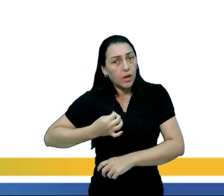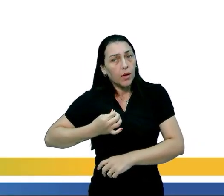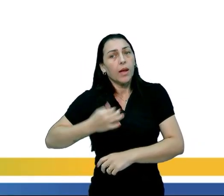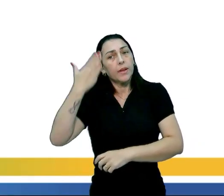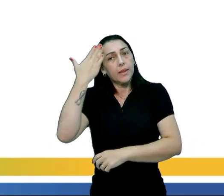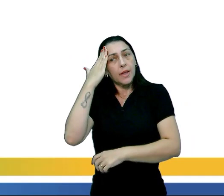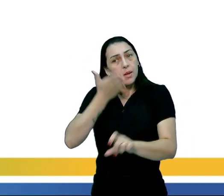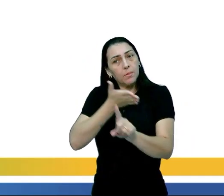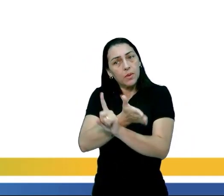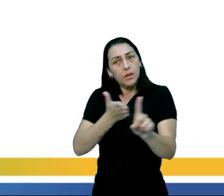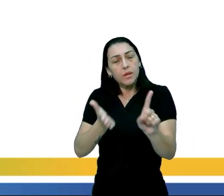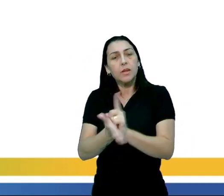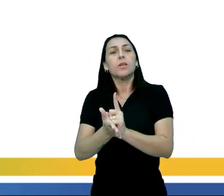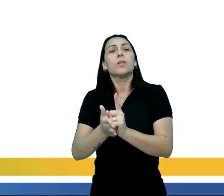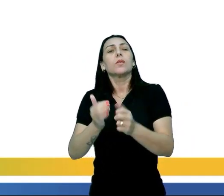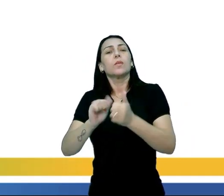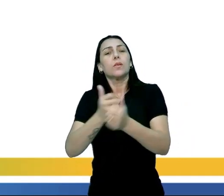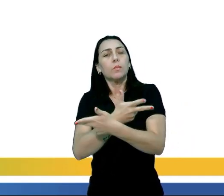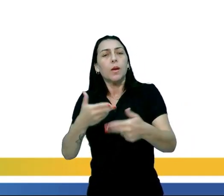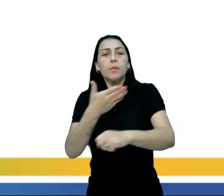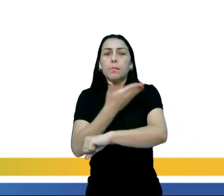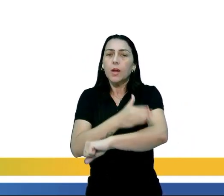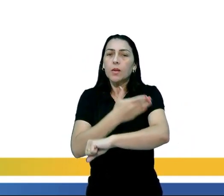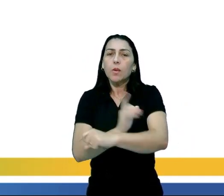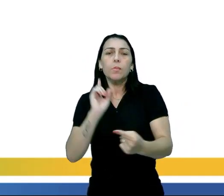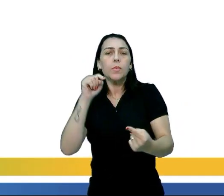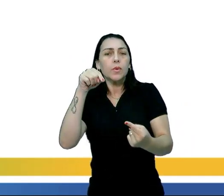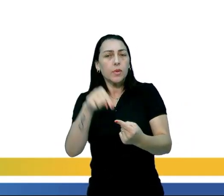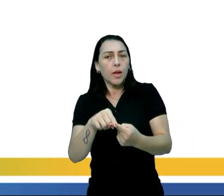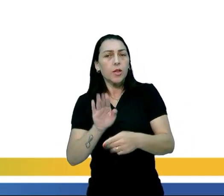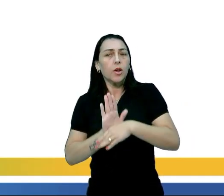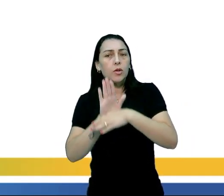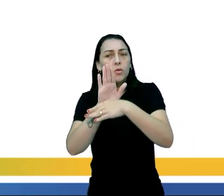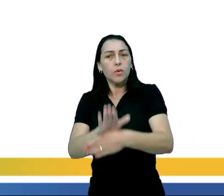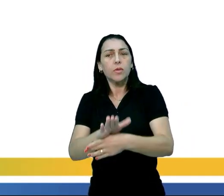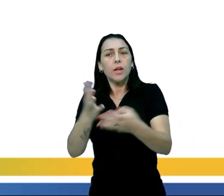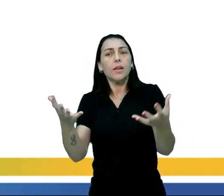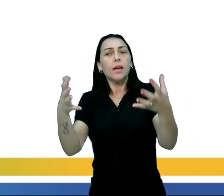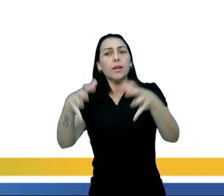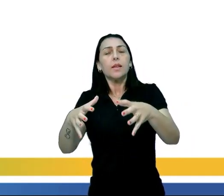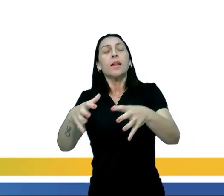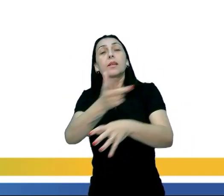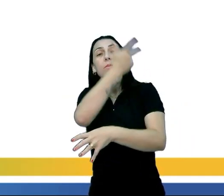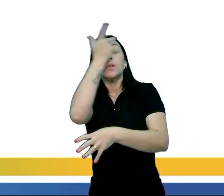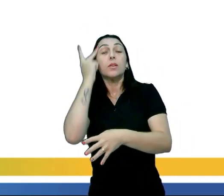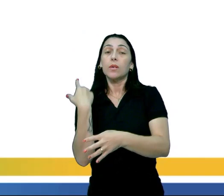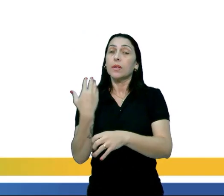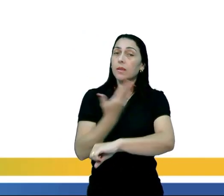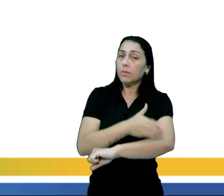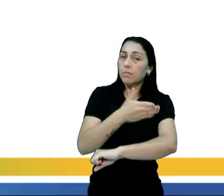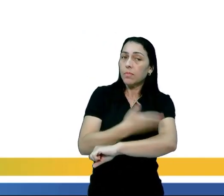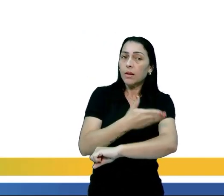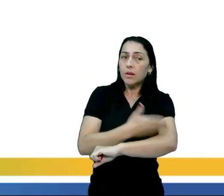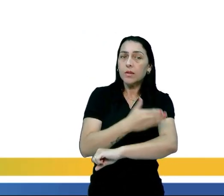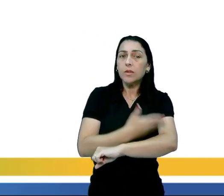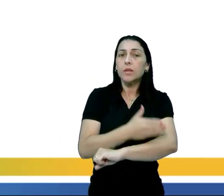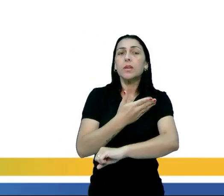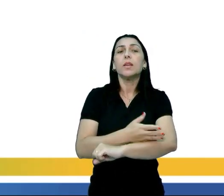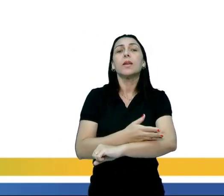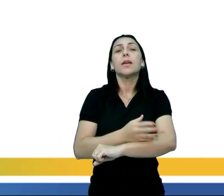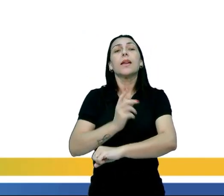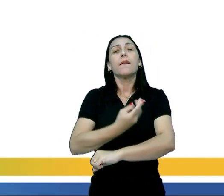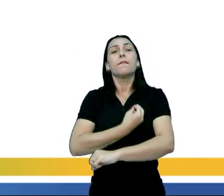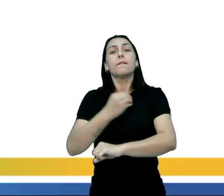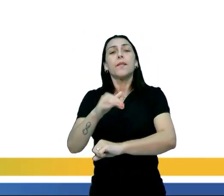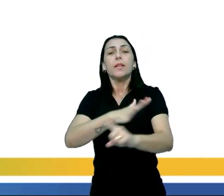voluntário, compreendendo as modalidades desportivas, praticadas com a finalidade de contribuir para a integração dos praticantes